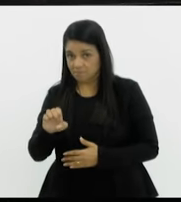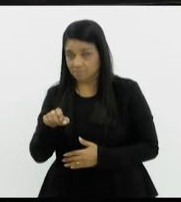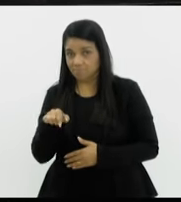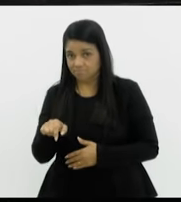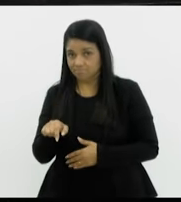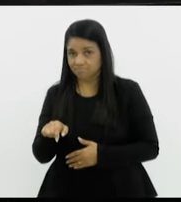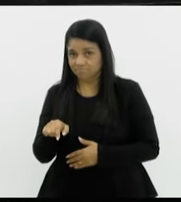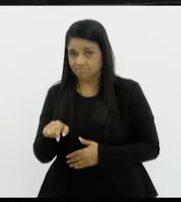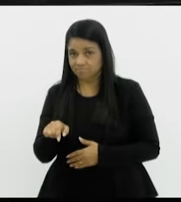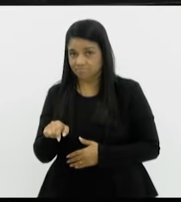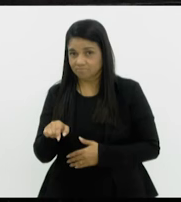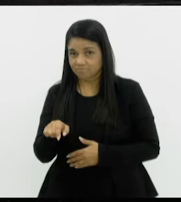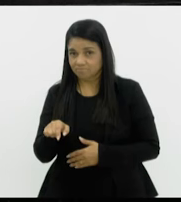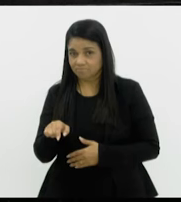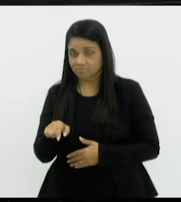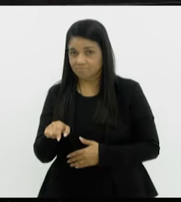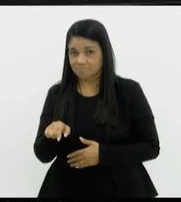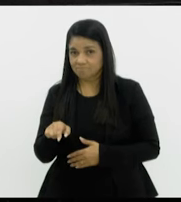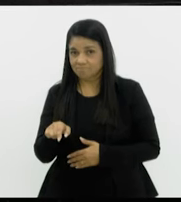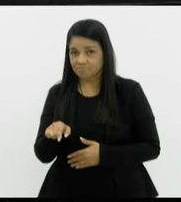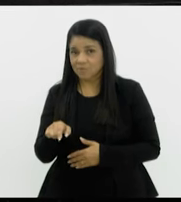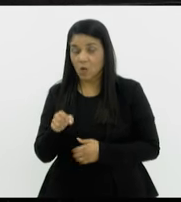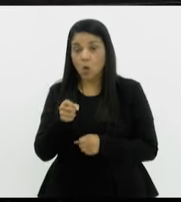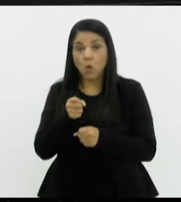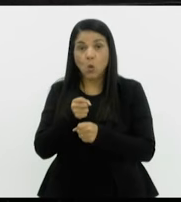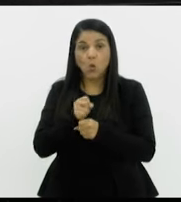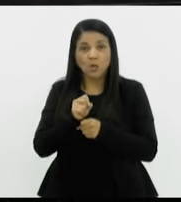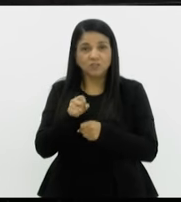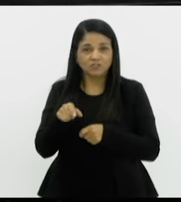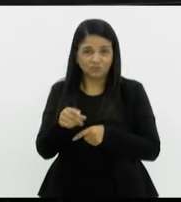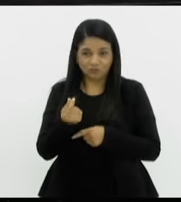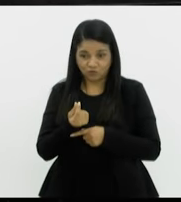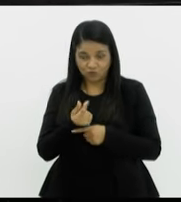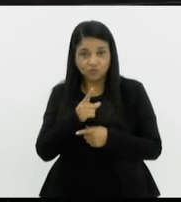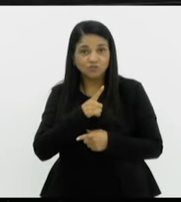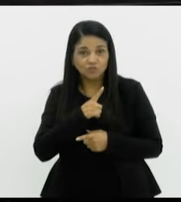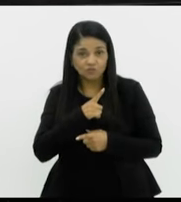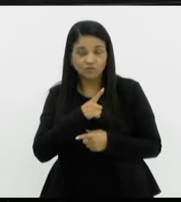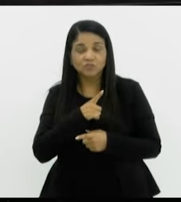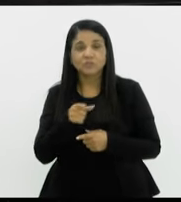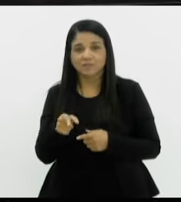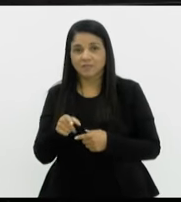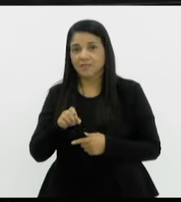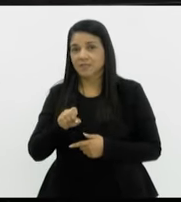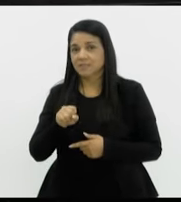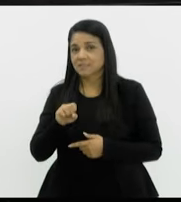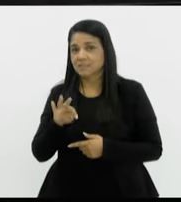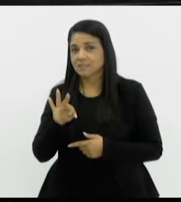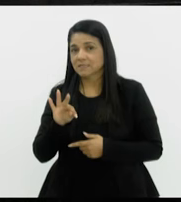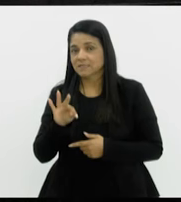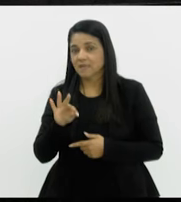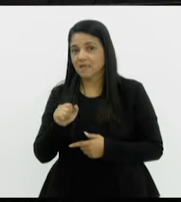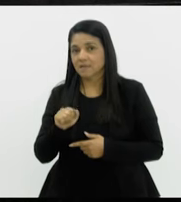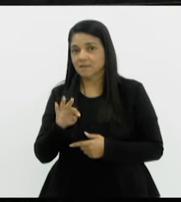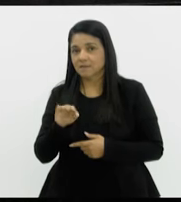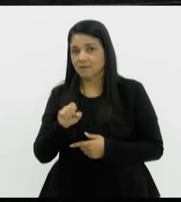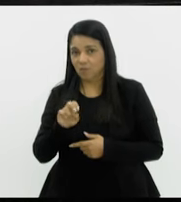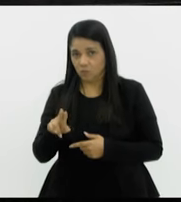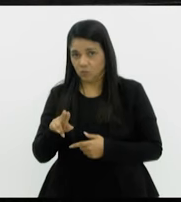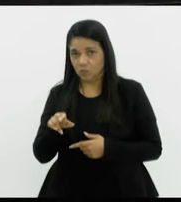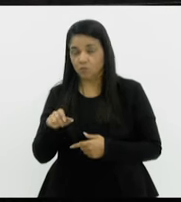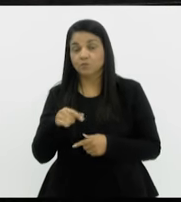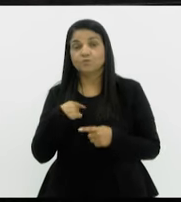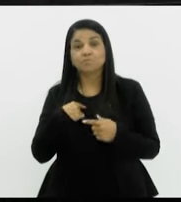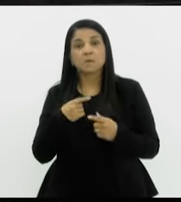deficitária. Foi uma empresa lucrativa, uma estatal, mas